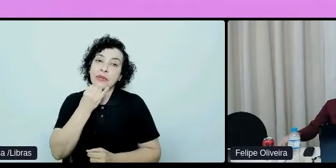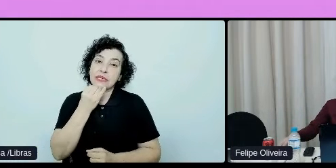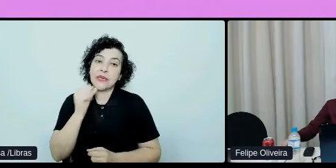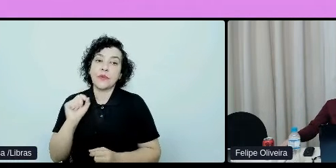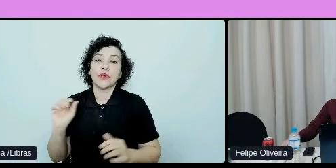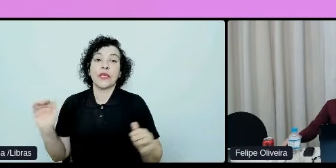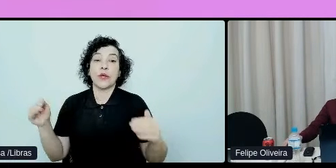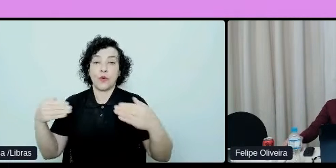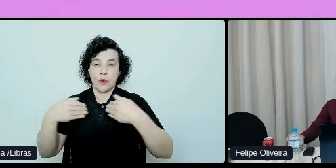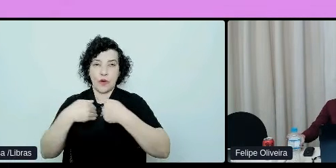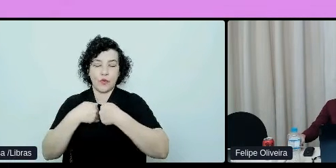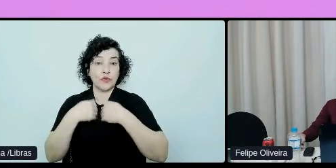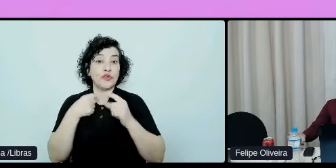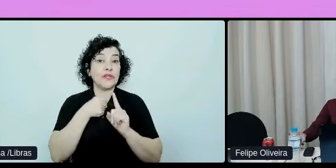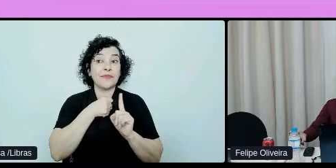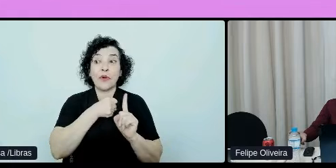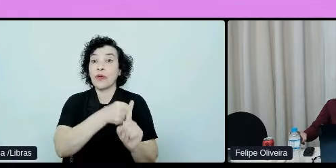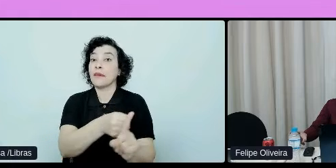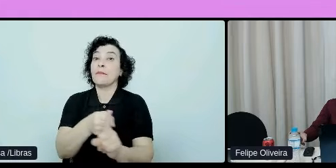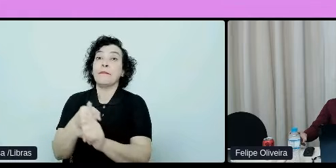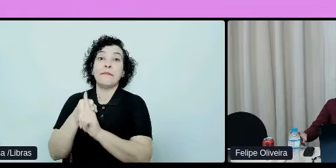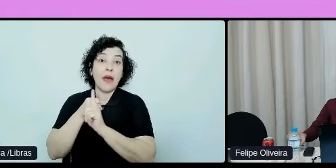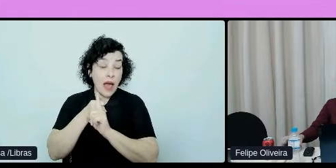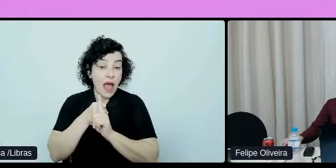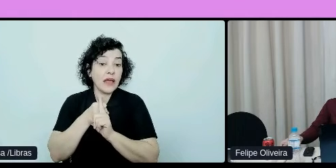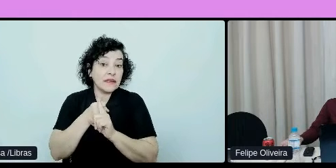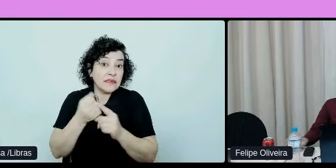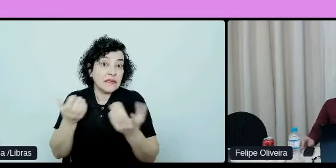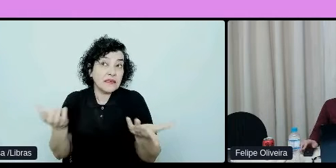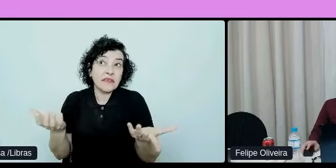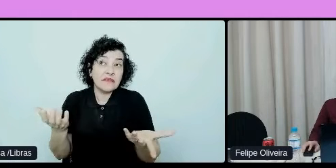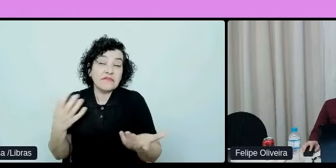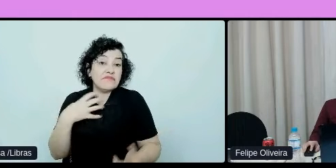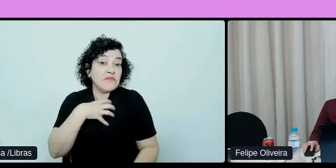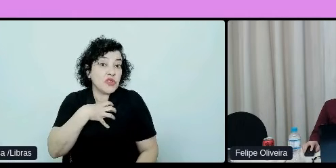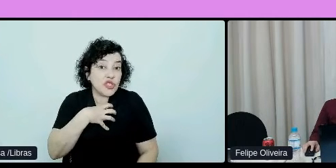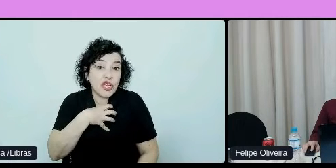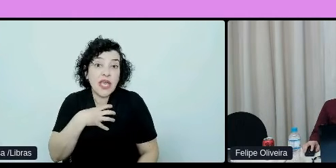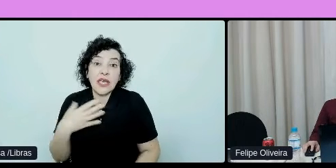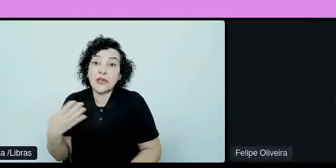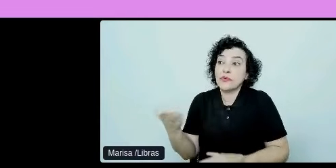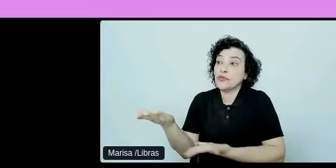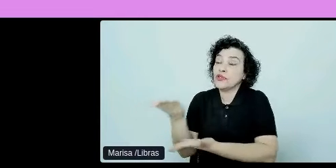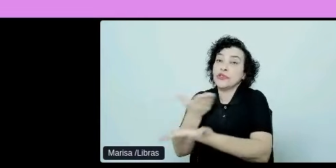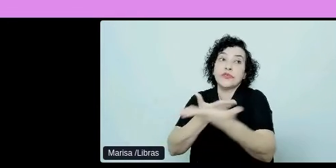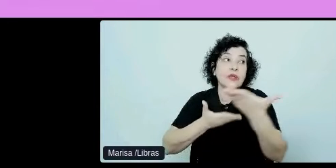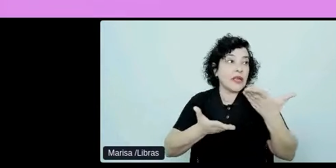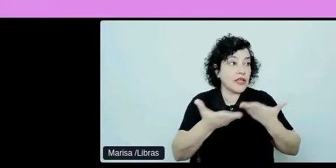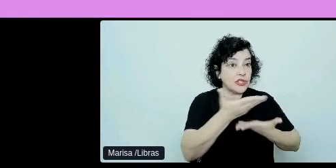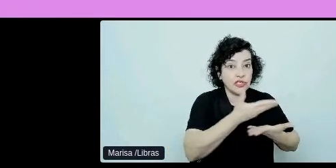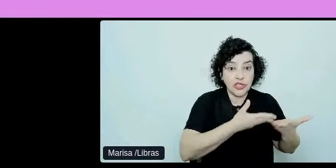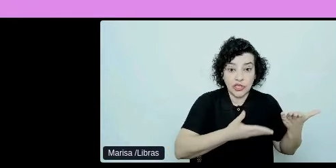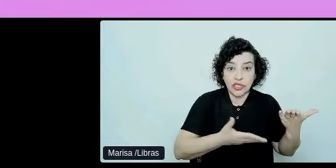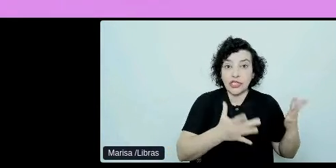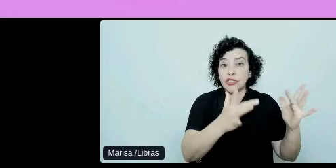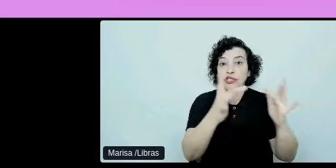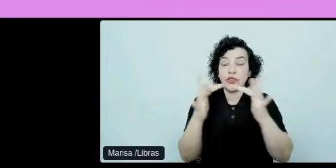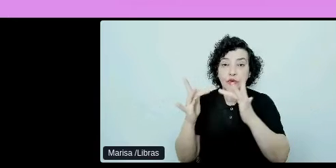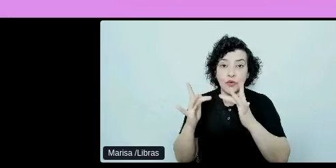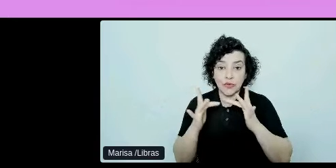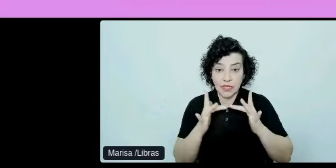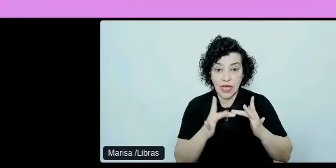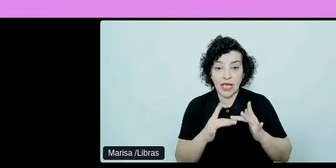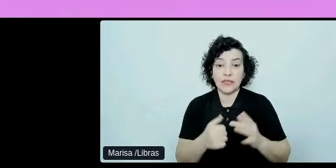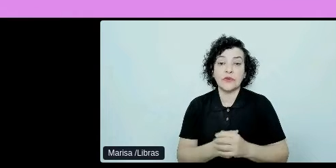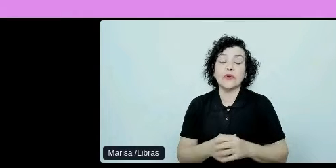autismo impacta, né, a minha forma de interagir com o mundo e que isso pode também